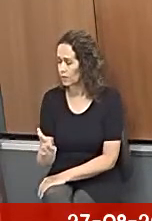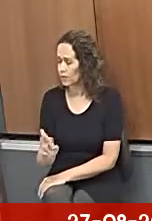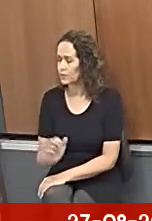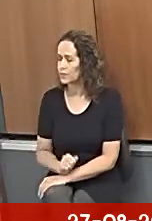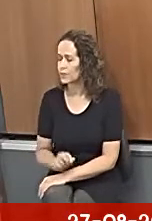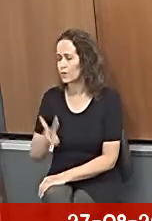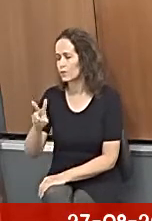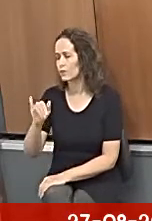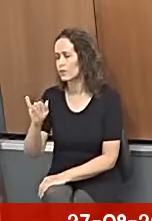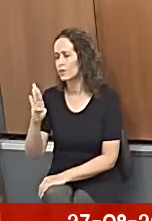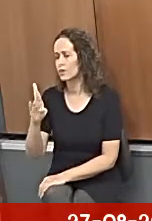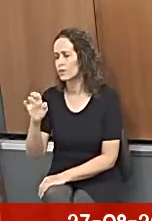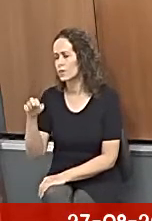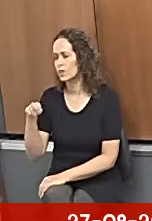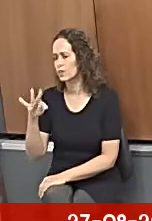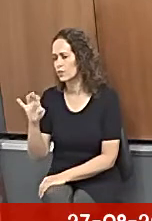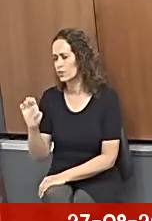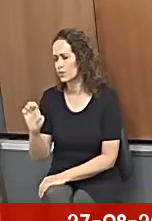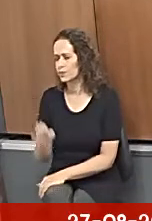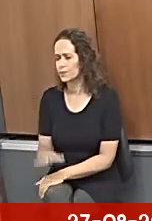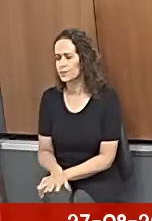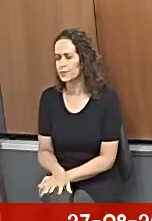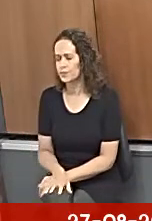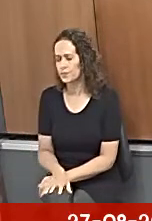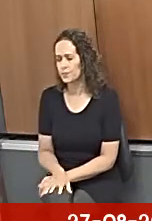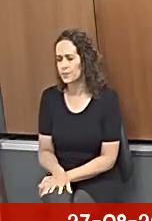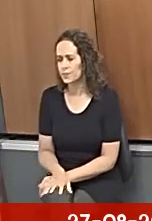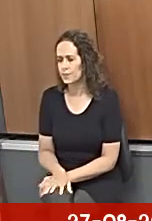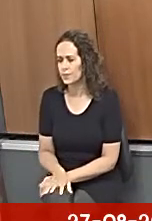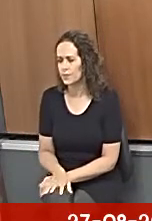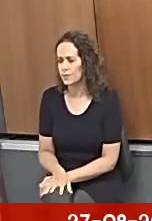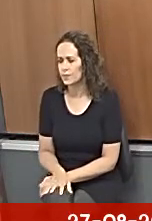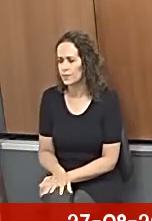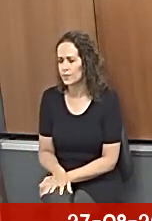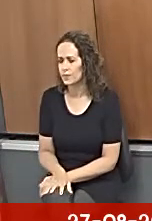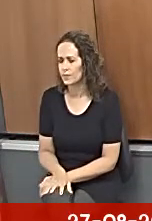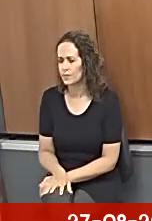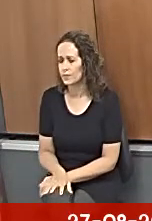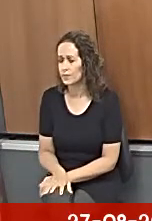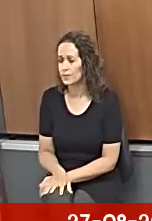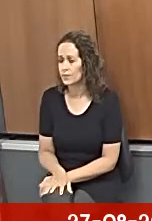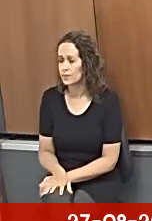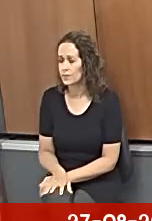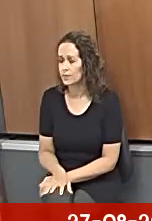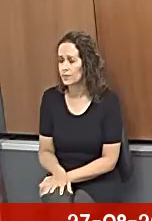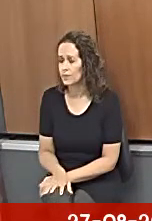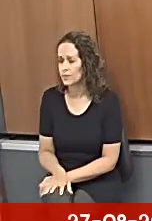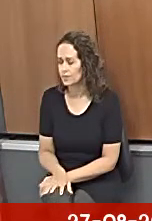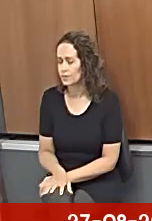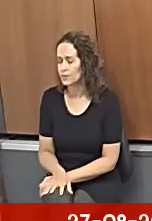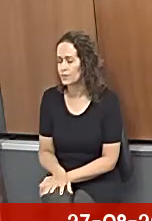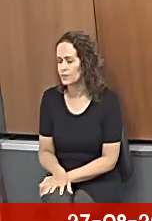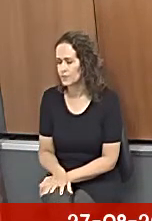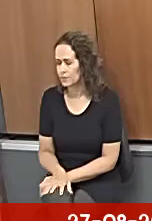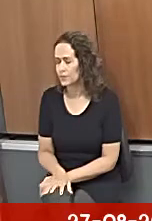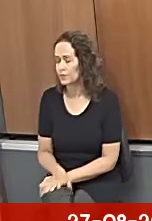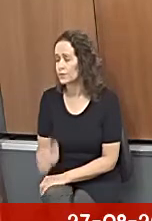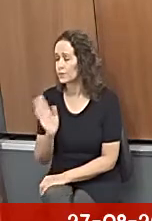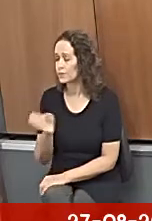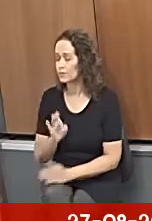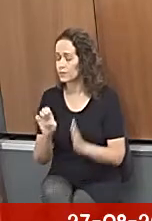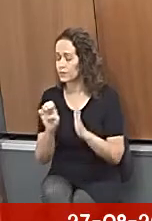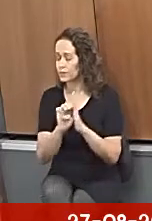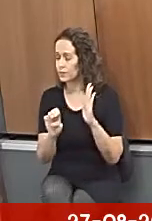em anderson antes de pular é é que foi falar da questão do estatuto do torcedor do